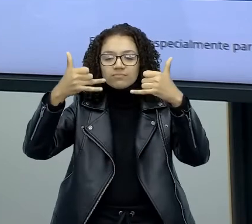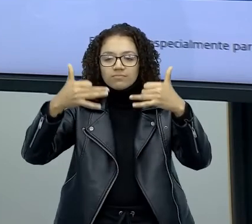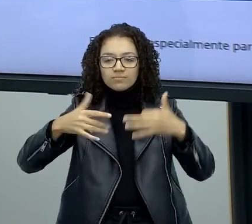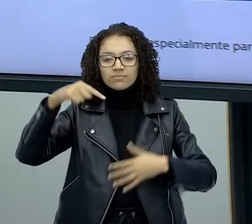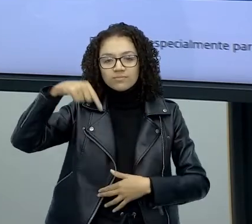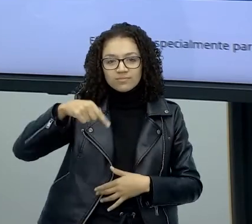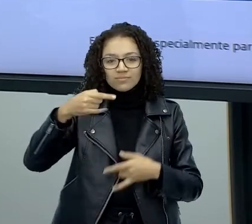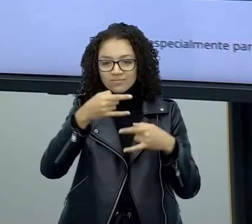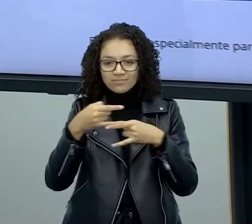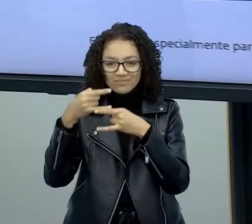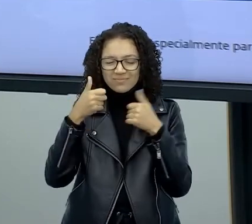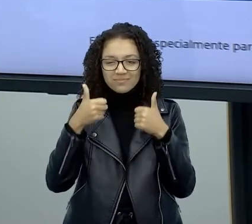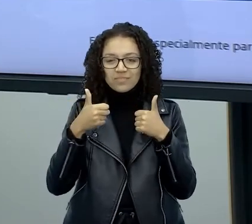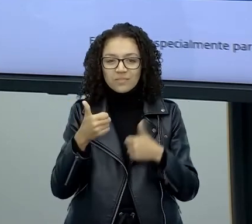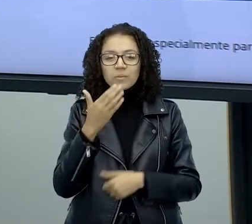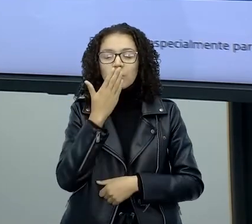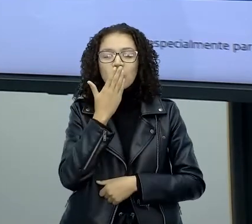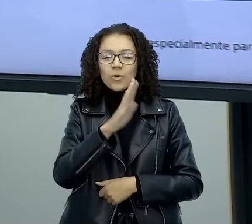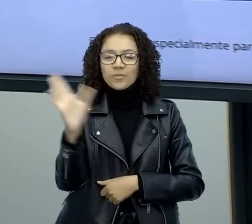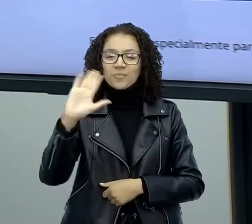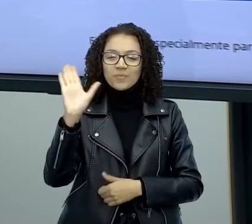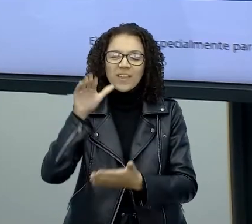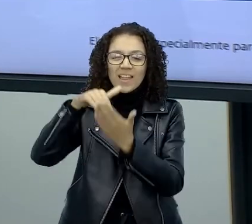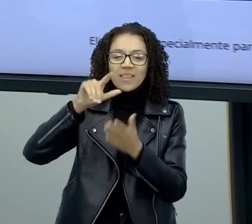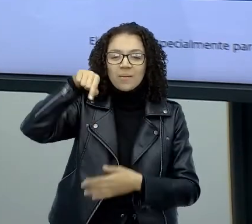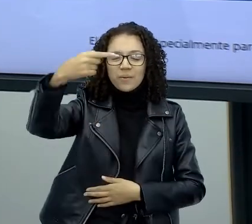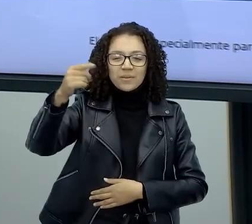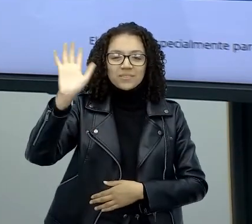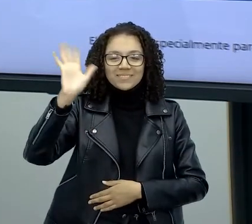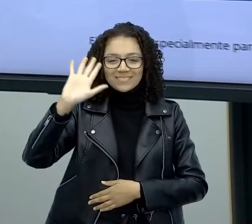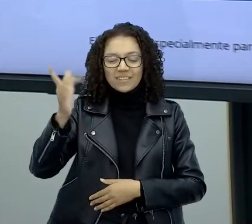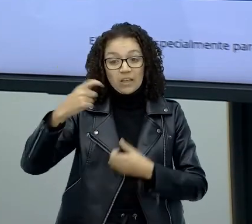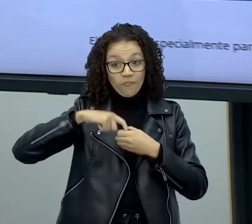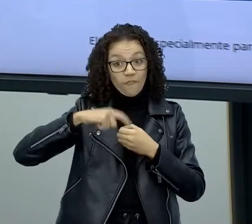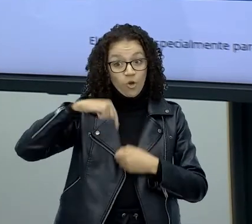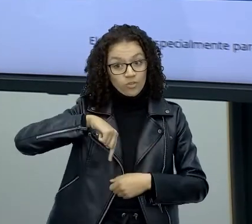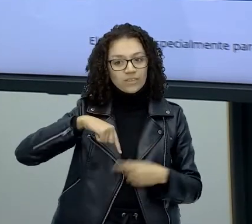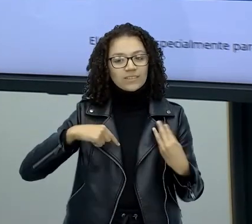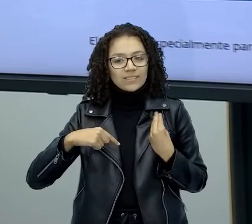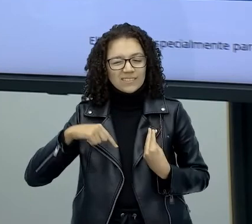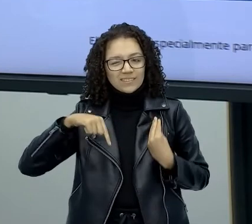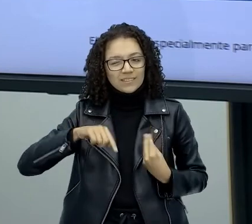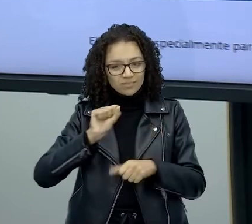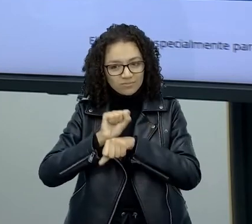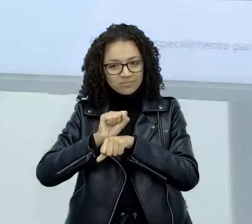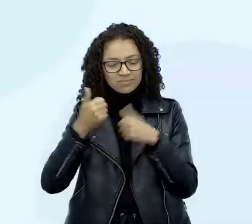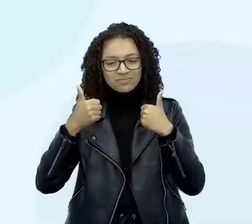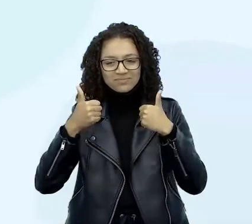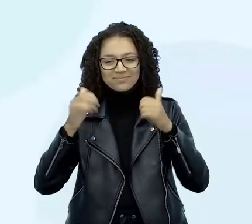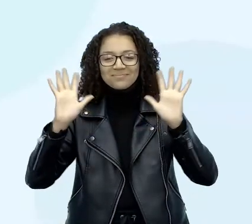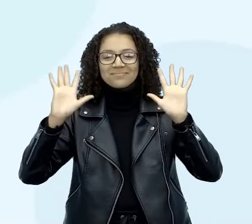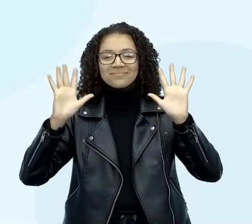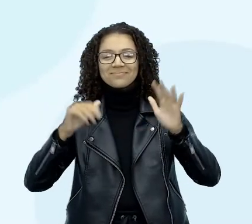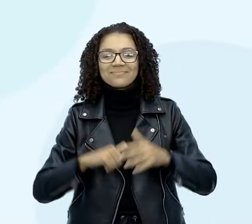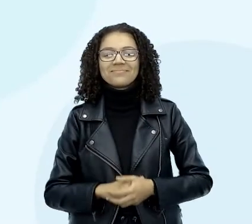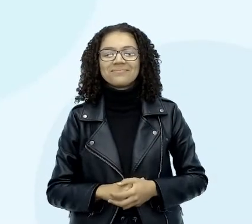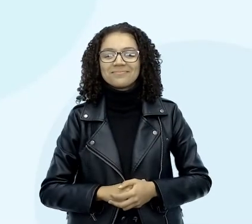divulgação científica. Beijo grande e até a próxima. E eu volto aqui, hein, gente? Fique ligadinho. Tchau, tchau.